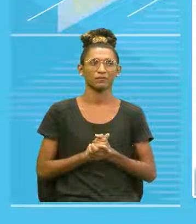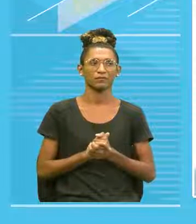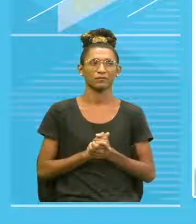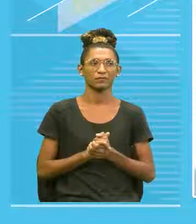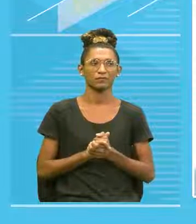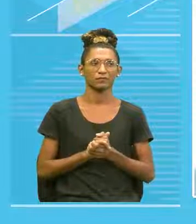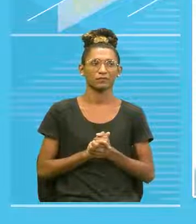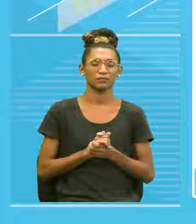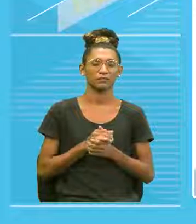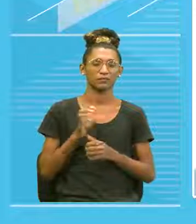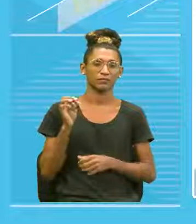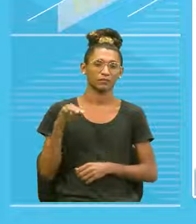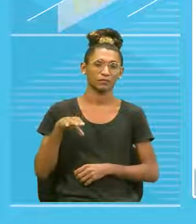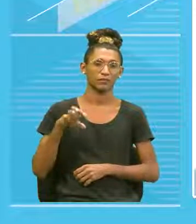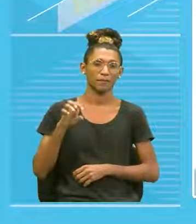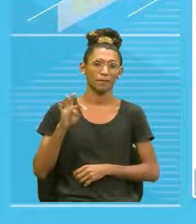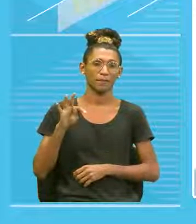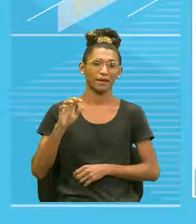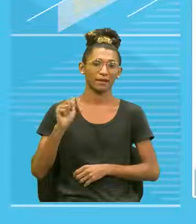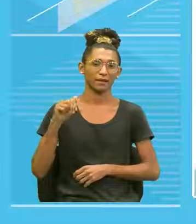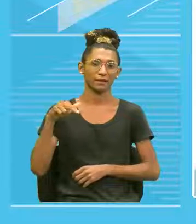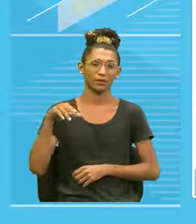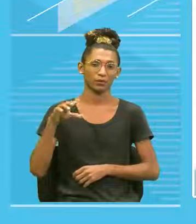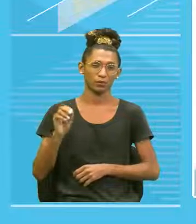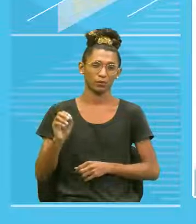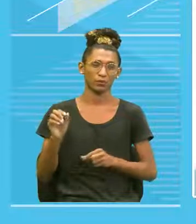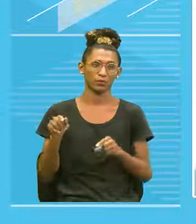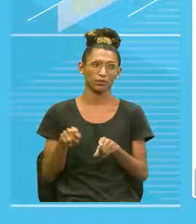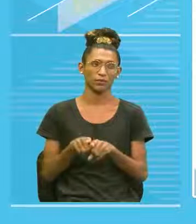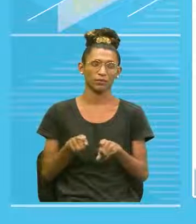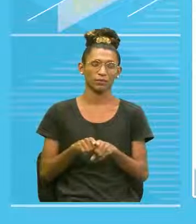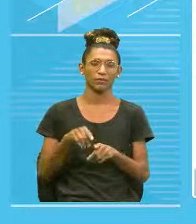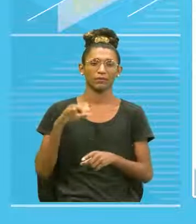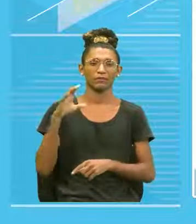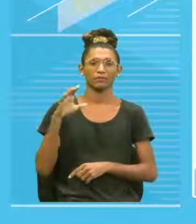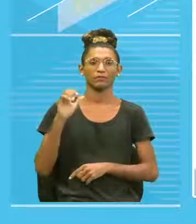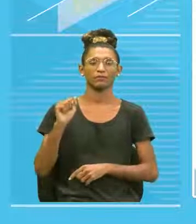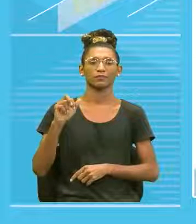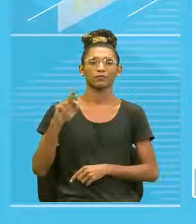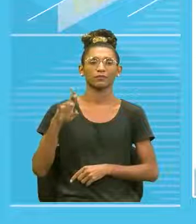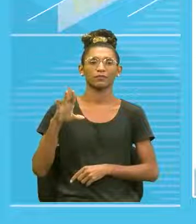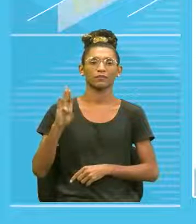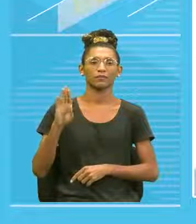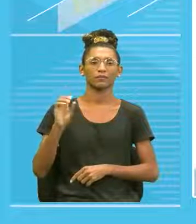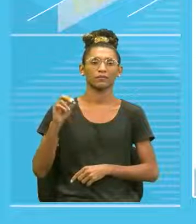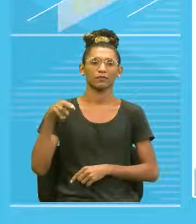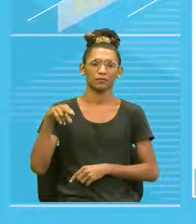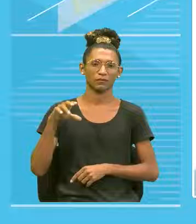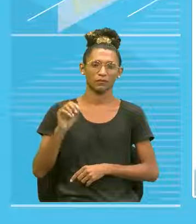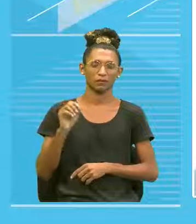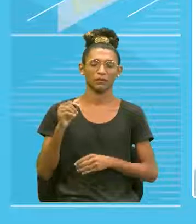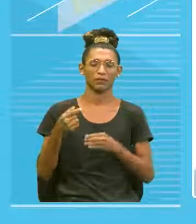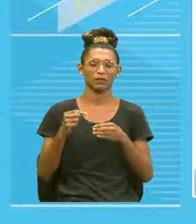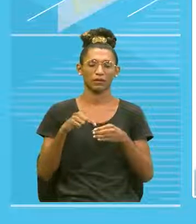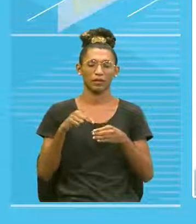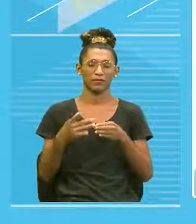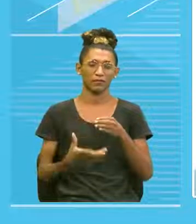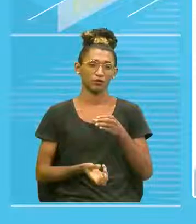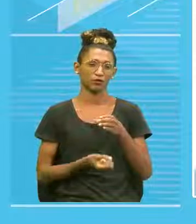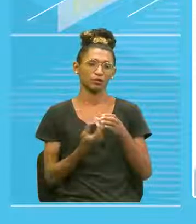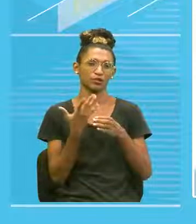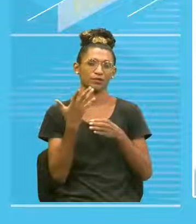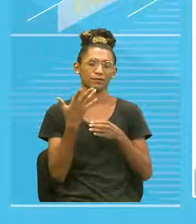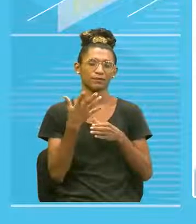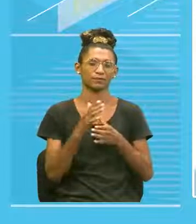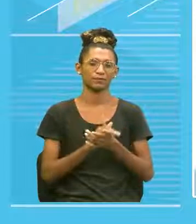o metano o e carbono metano e